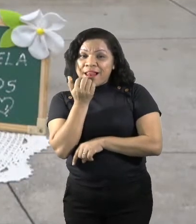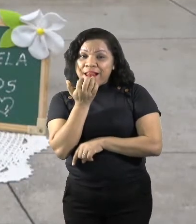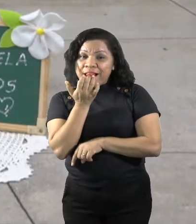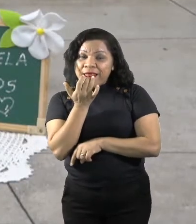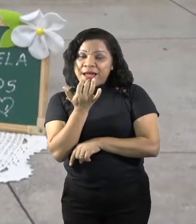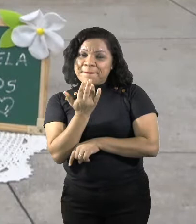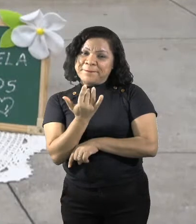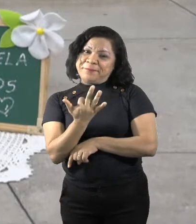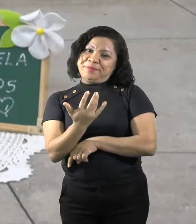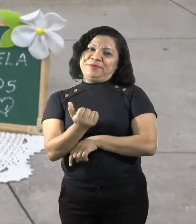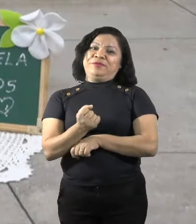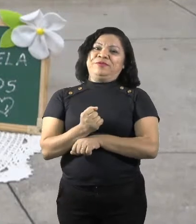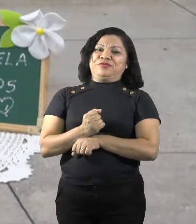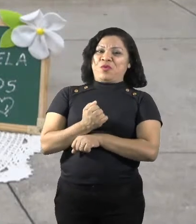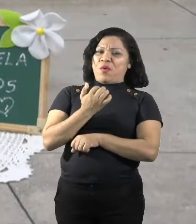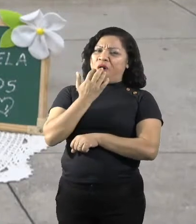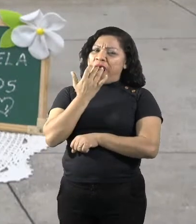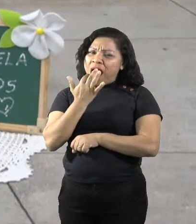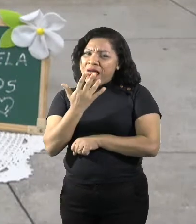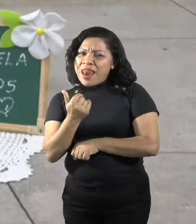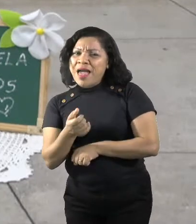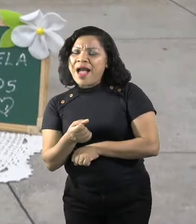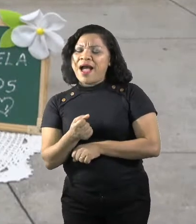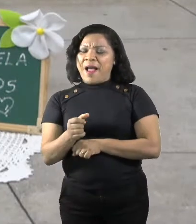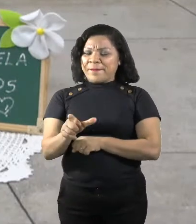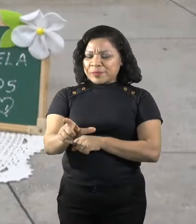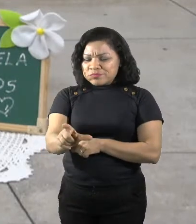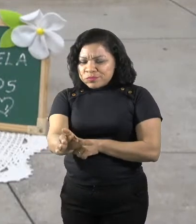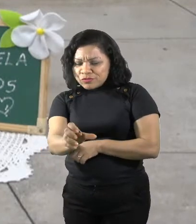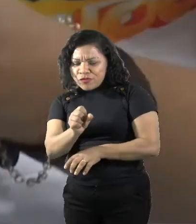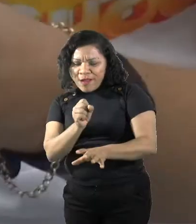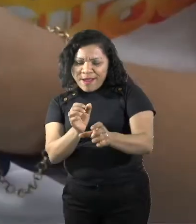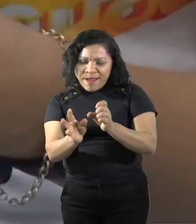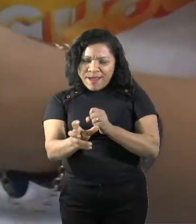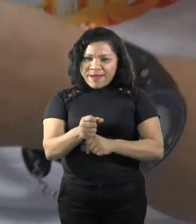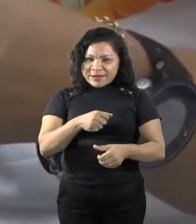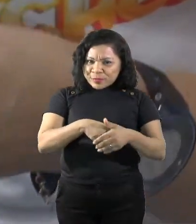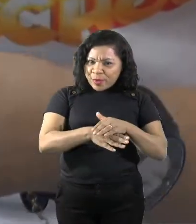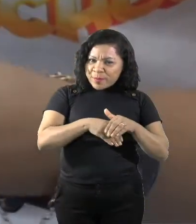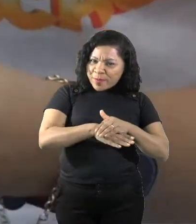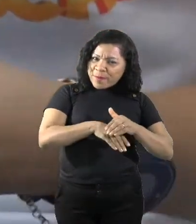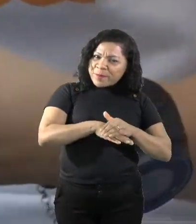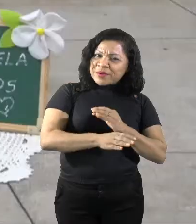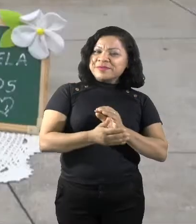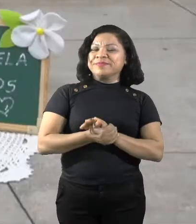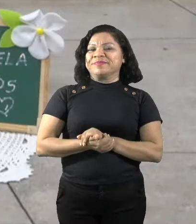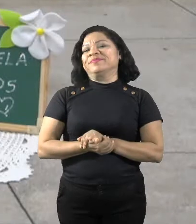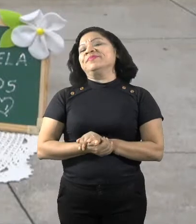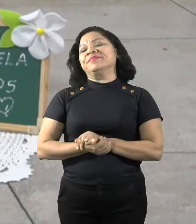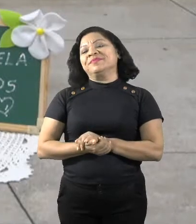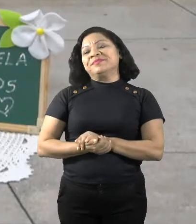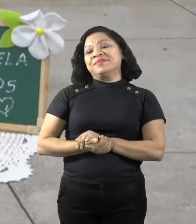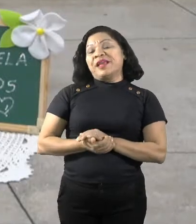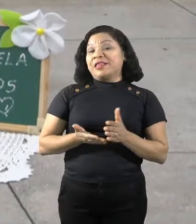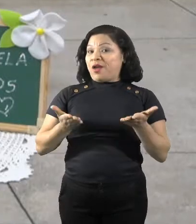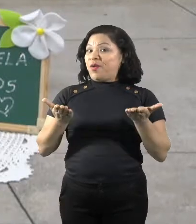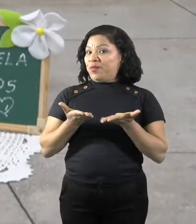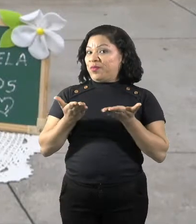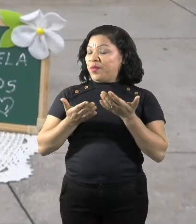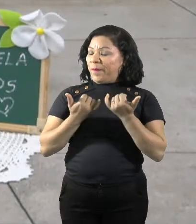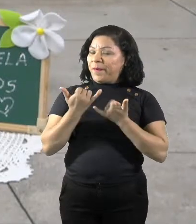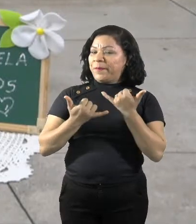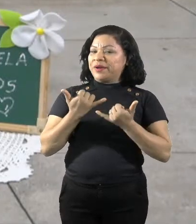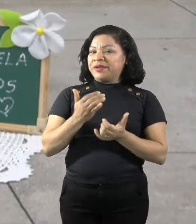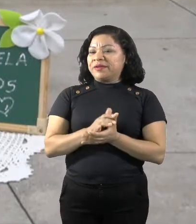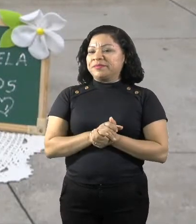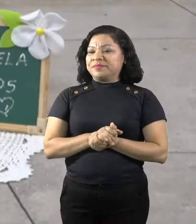vai juntando. Então, hoje é dia da gente utilizar para poder estar realizando a nossa proposta.